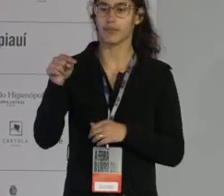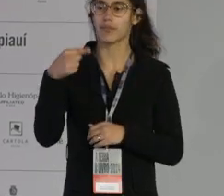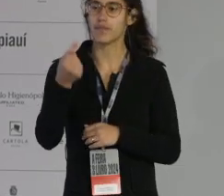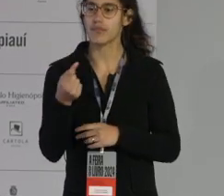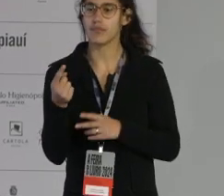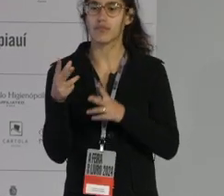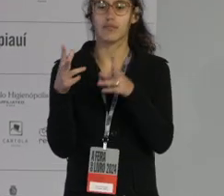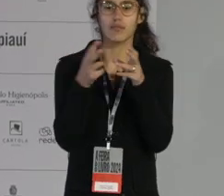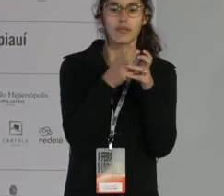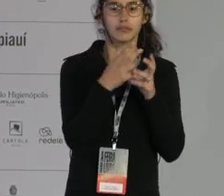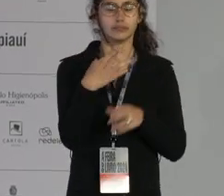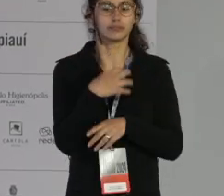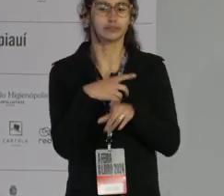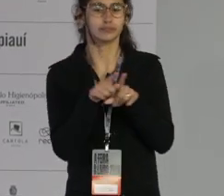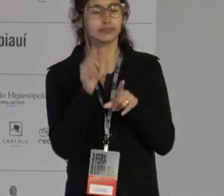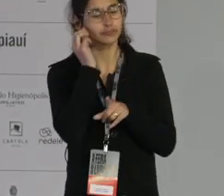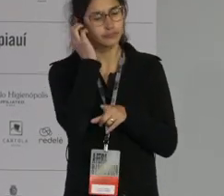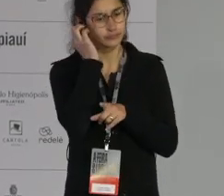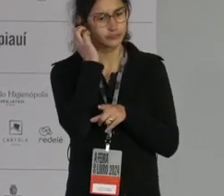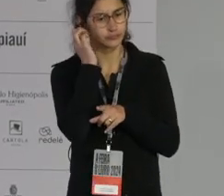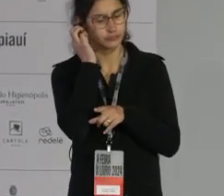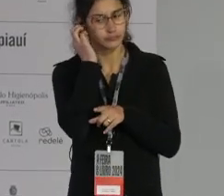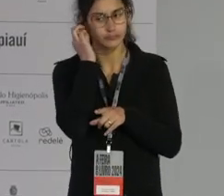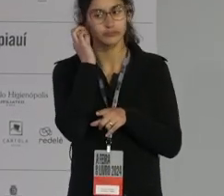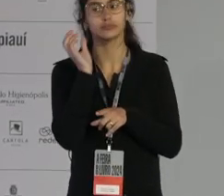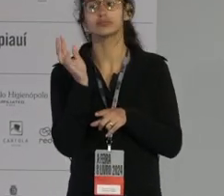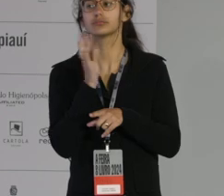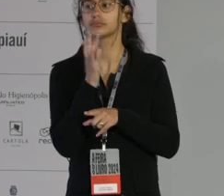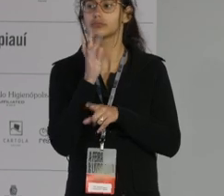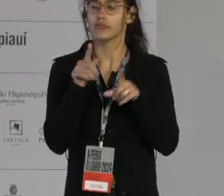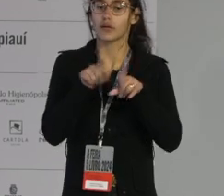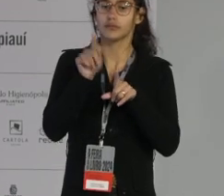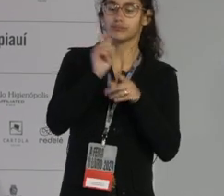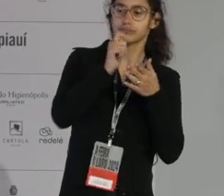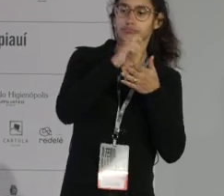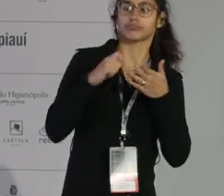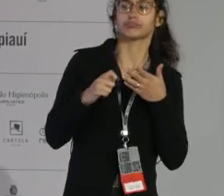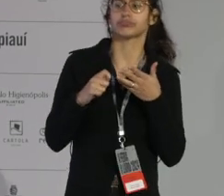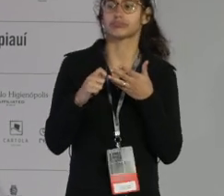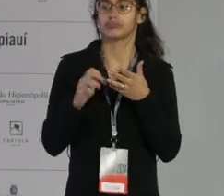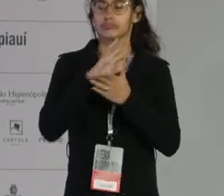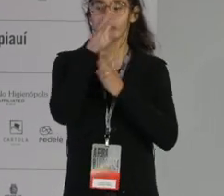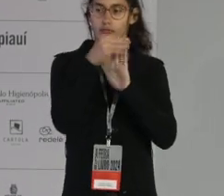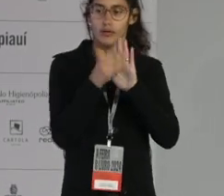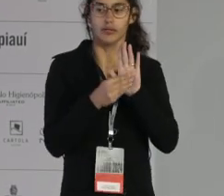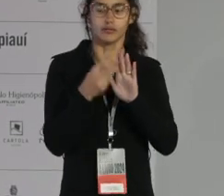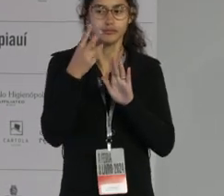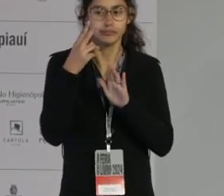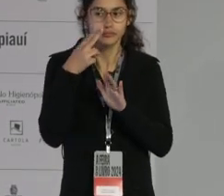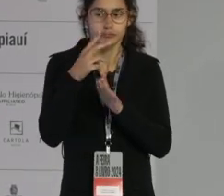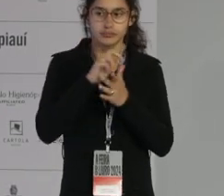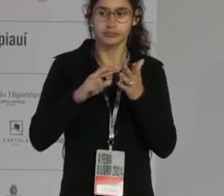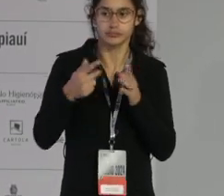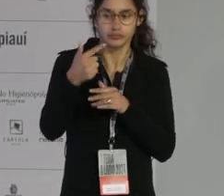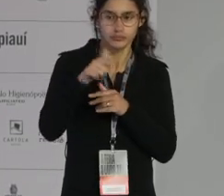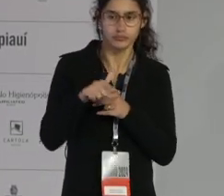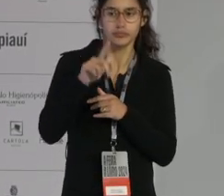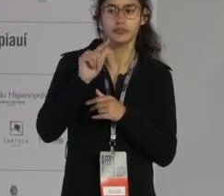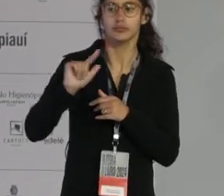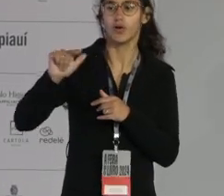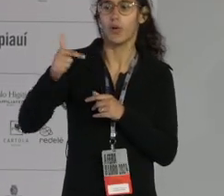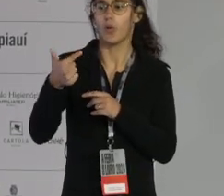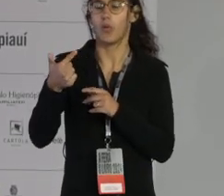olha... aliás, é legal isso também, você escreve, deixa, quando você relê, é uma